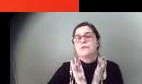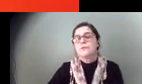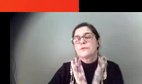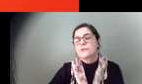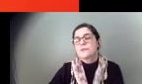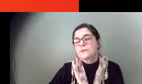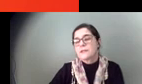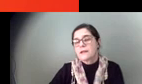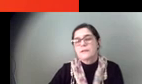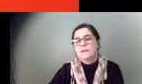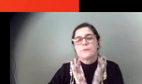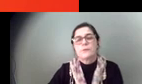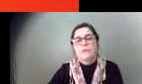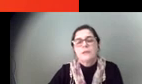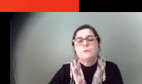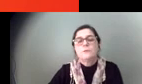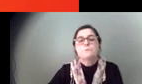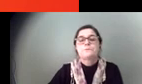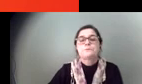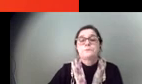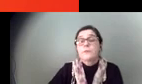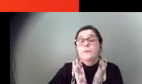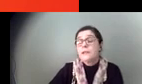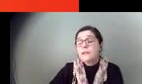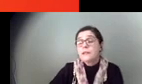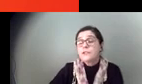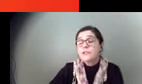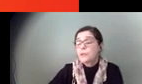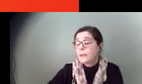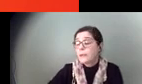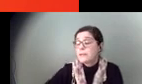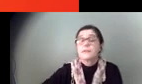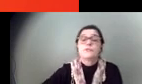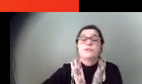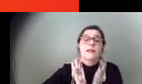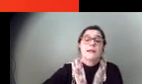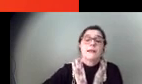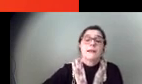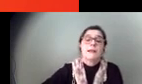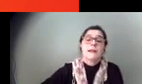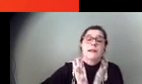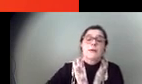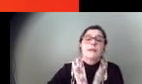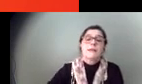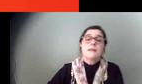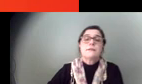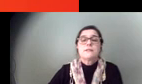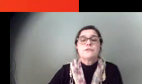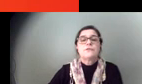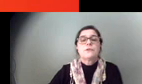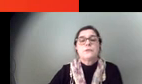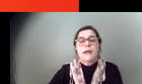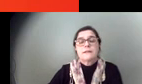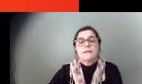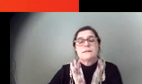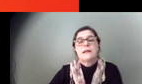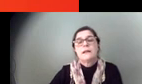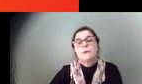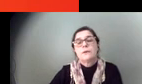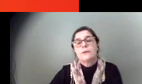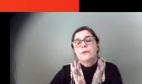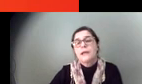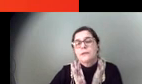onde os professores vão estar respondendo, e aí a gente começa a questionar, né? Quais são essas